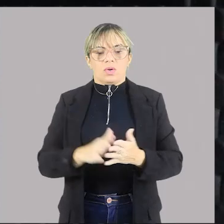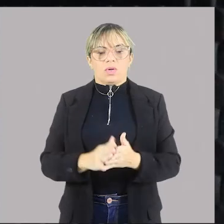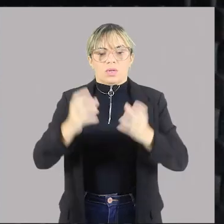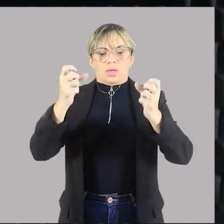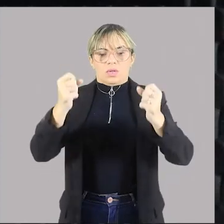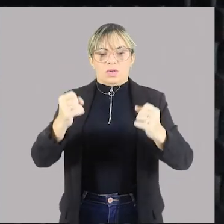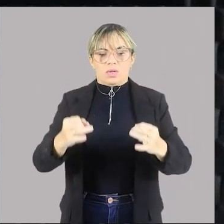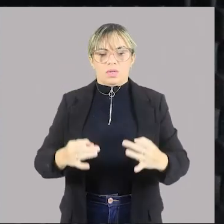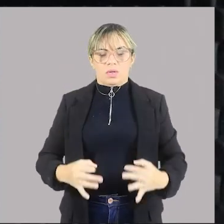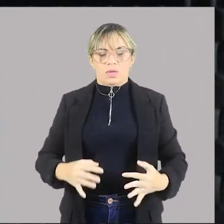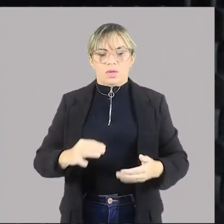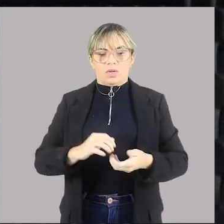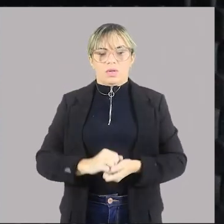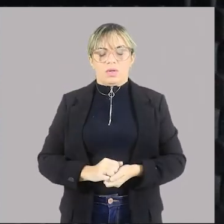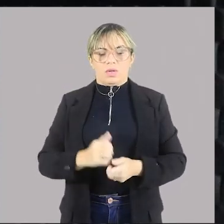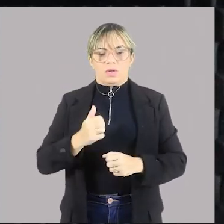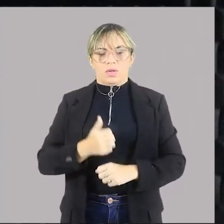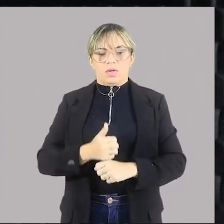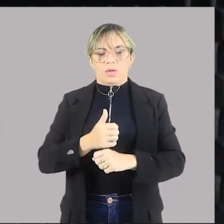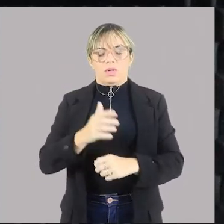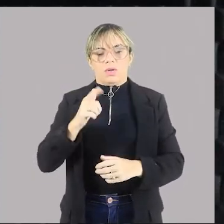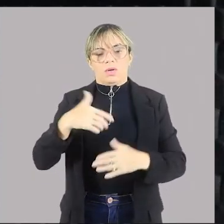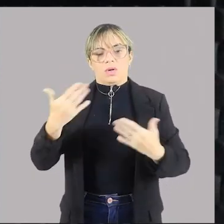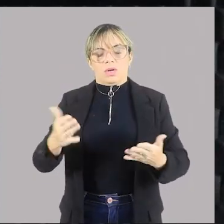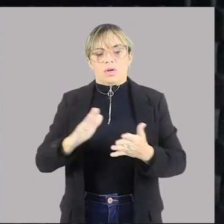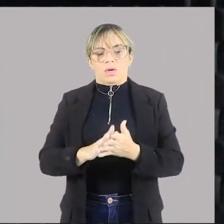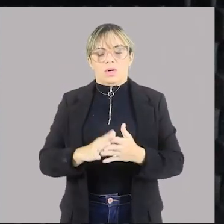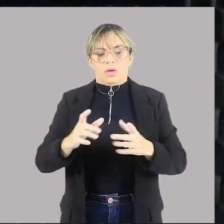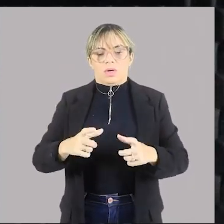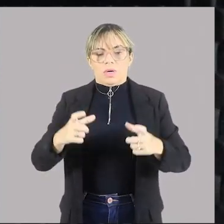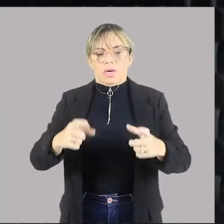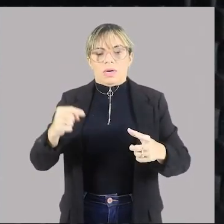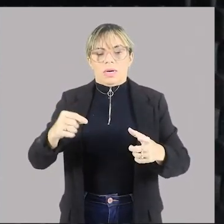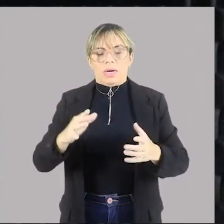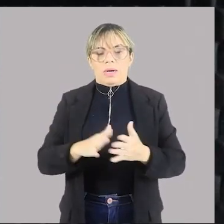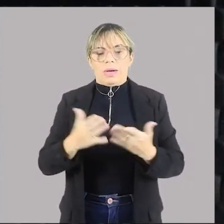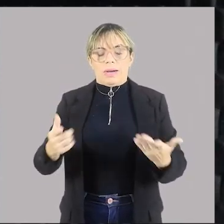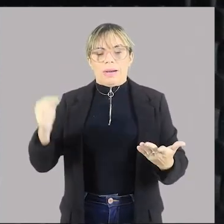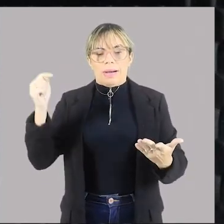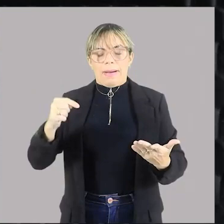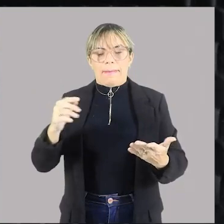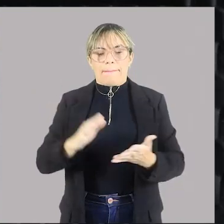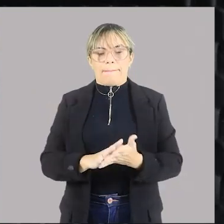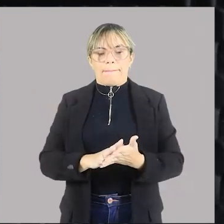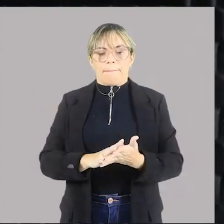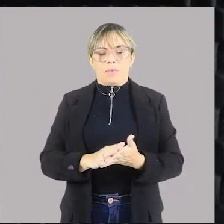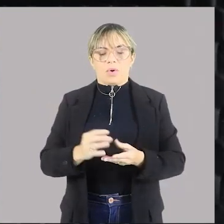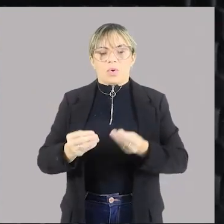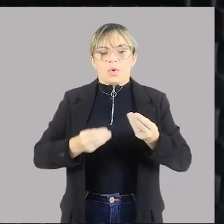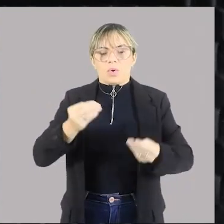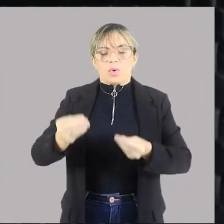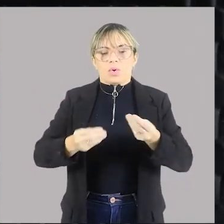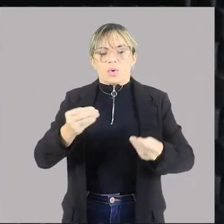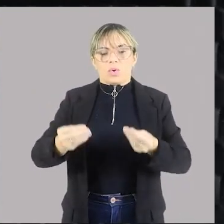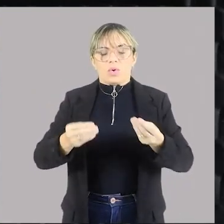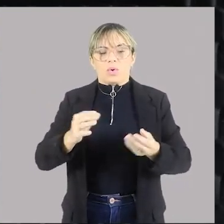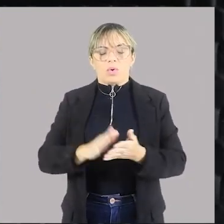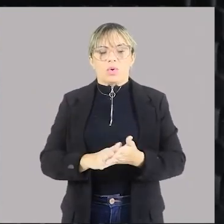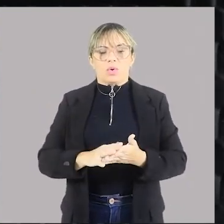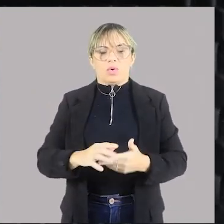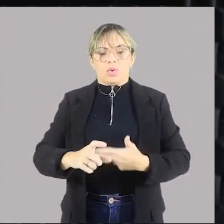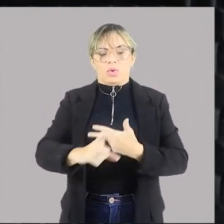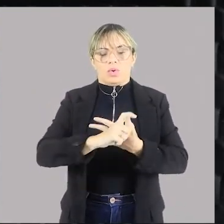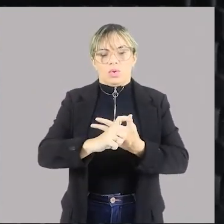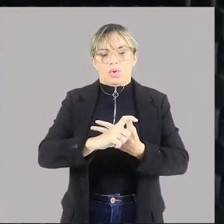tratamos de agentes, por exemplo. Não importa se se são os agentes que estão funcionando ou se é o executivo que